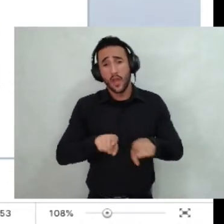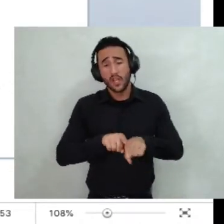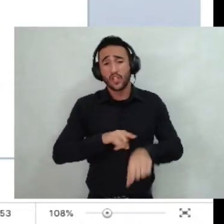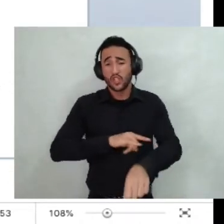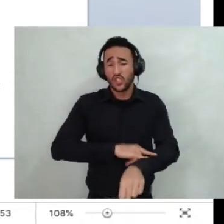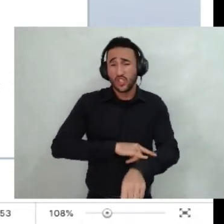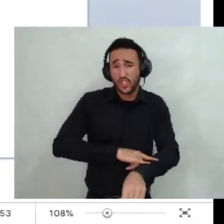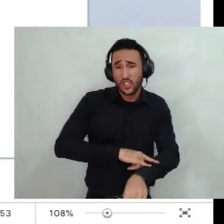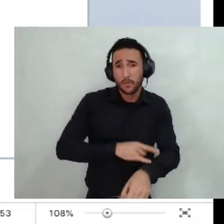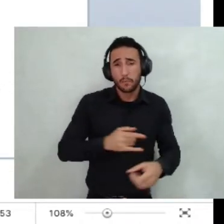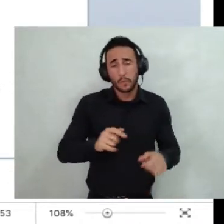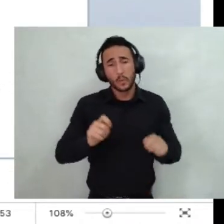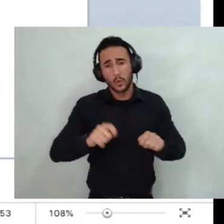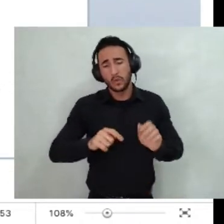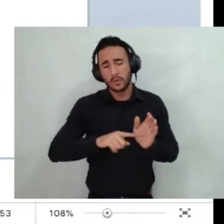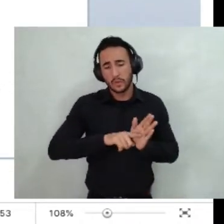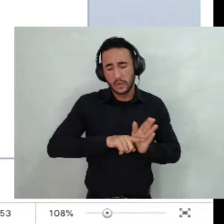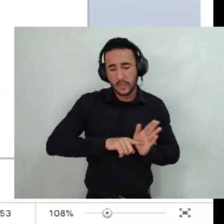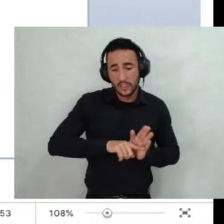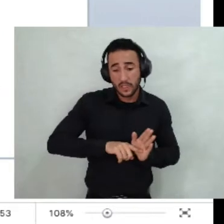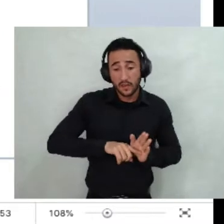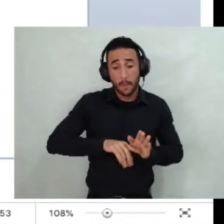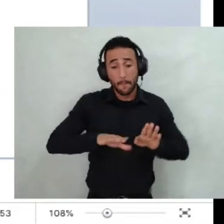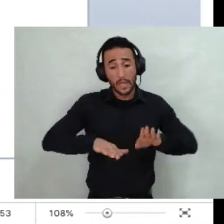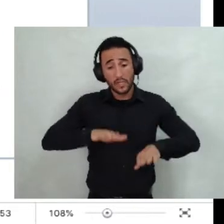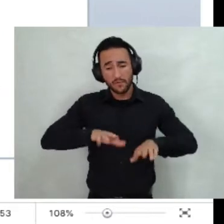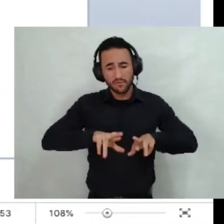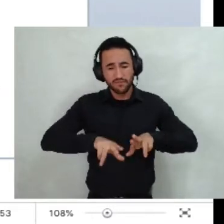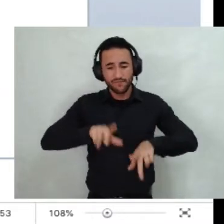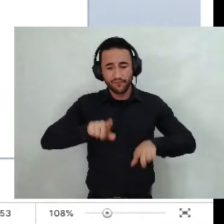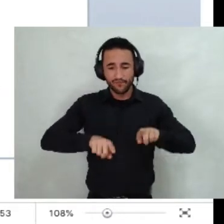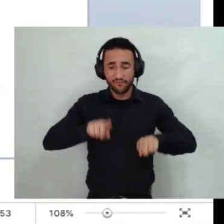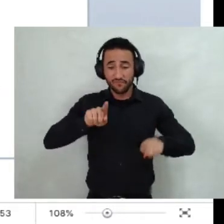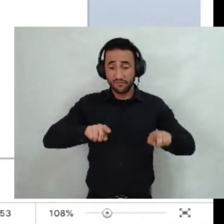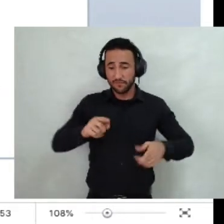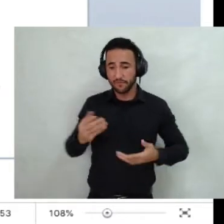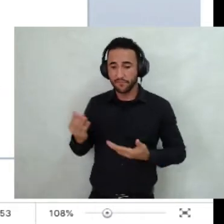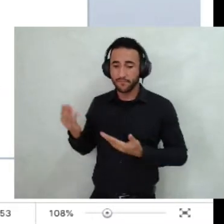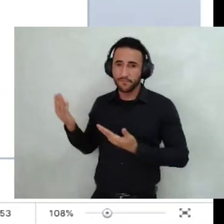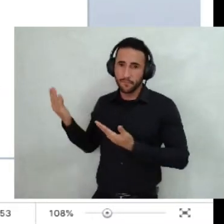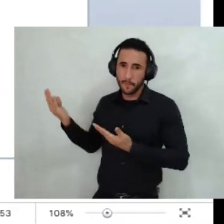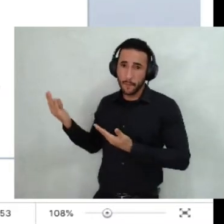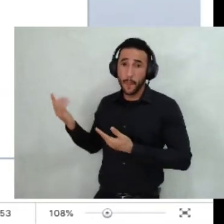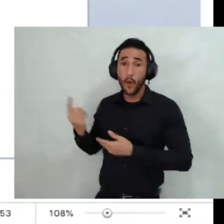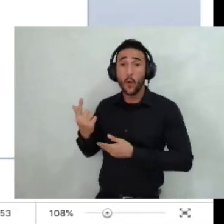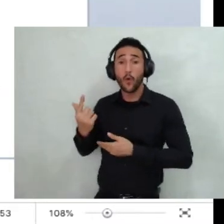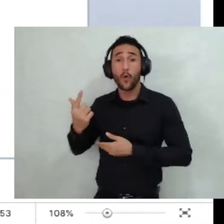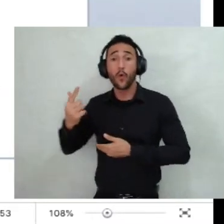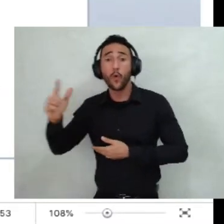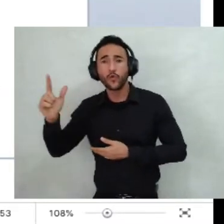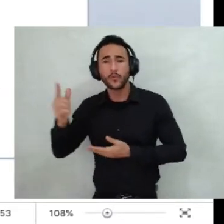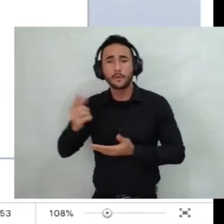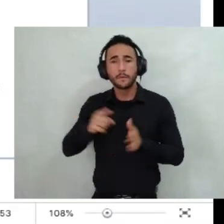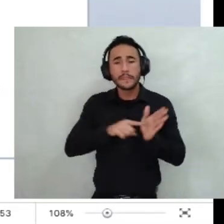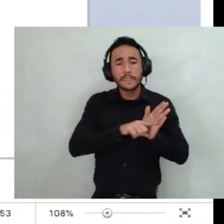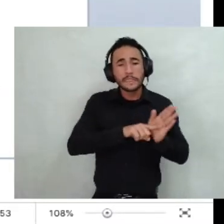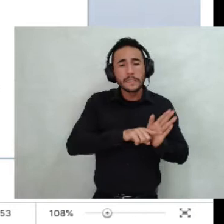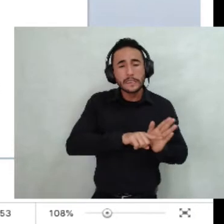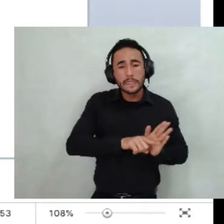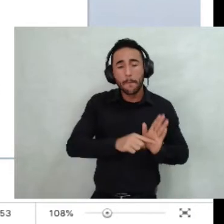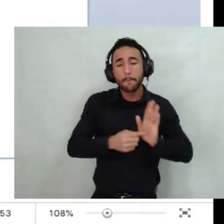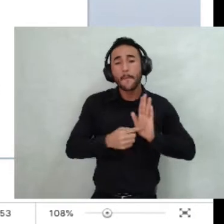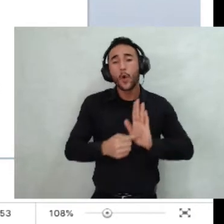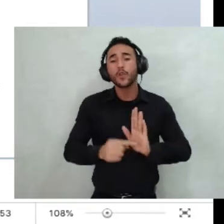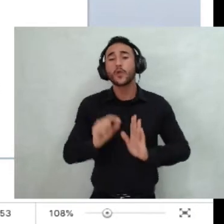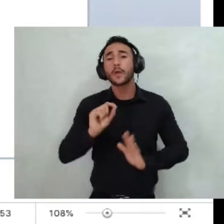ser diferente, e aqui esse é um outro estudo que avaliou o PCR no